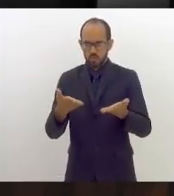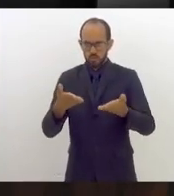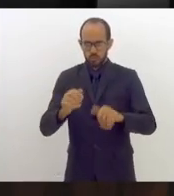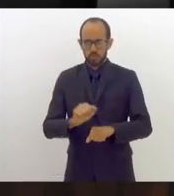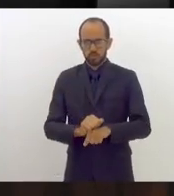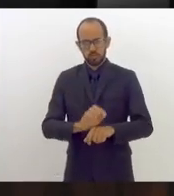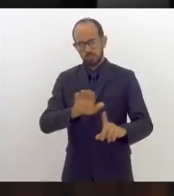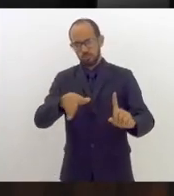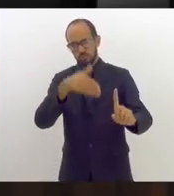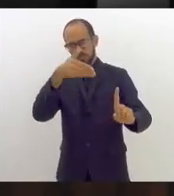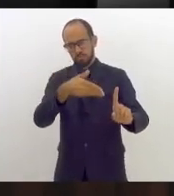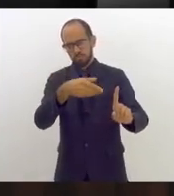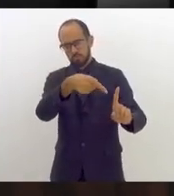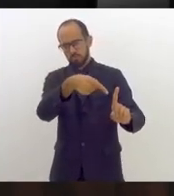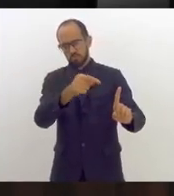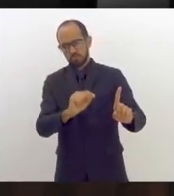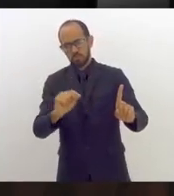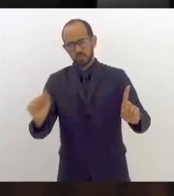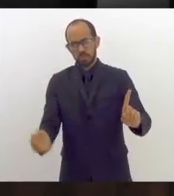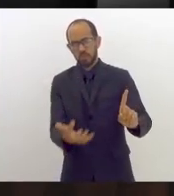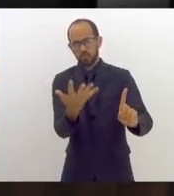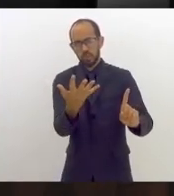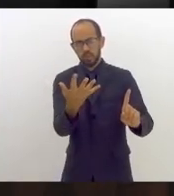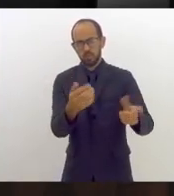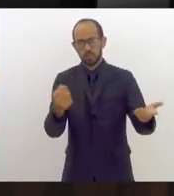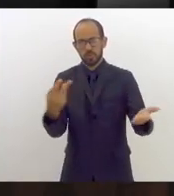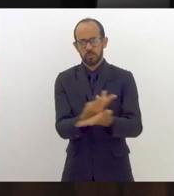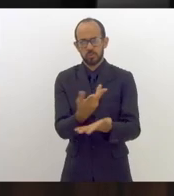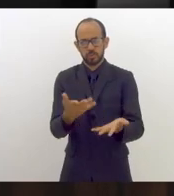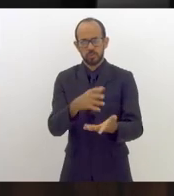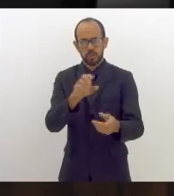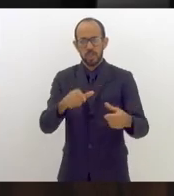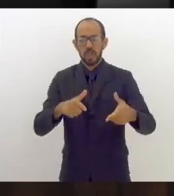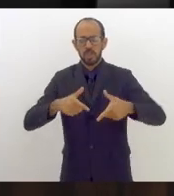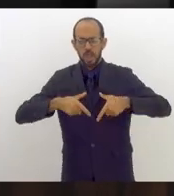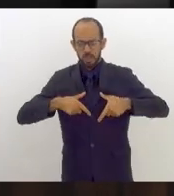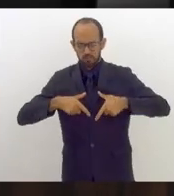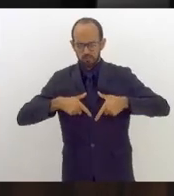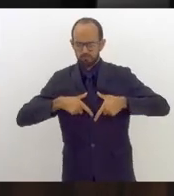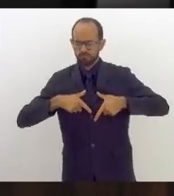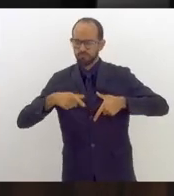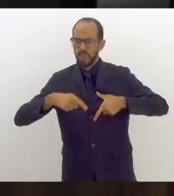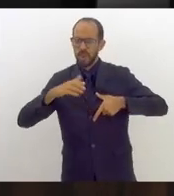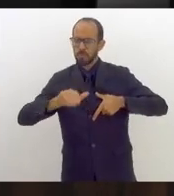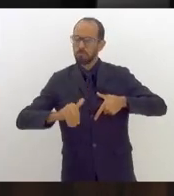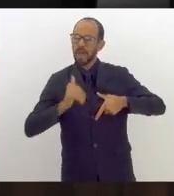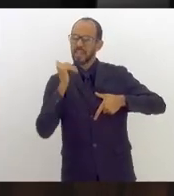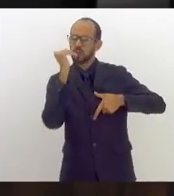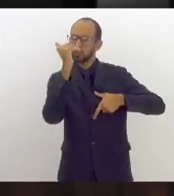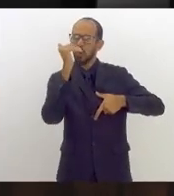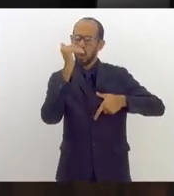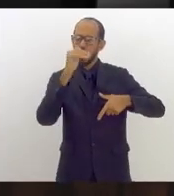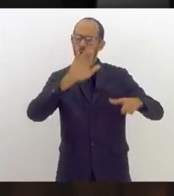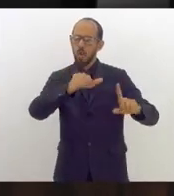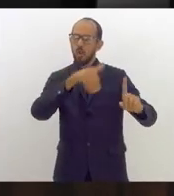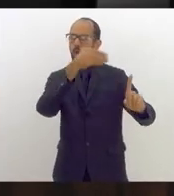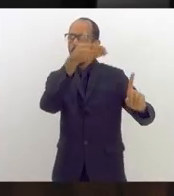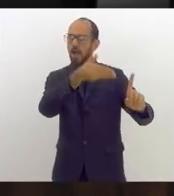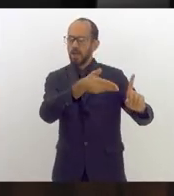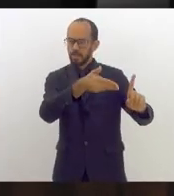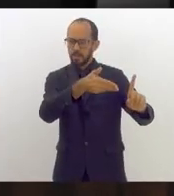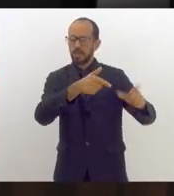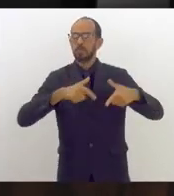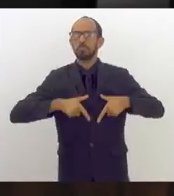prestigiando Esse grande evento que é a entrega da honraria do estado do Rio de Janeiro que a medalha